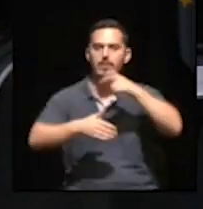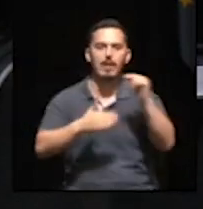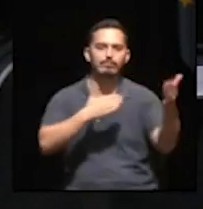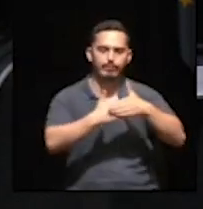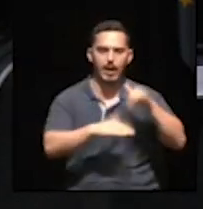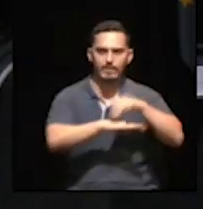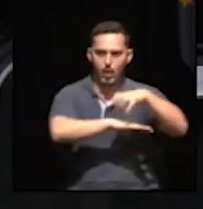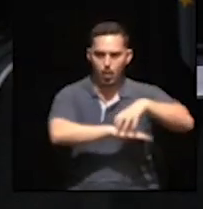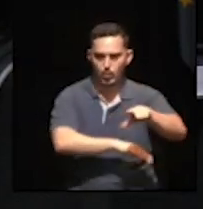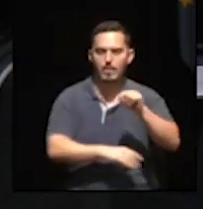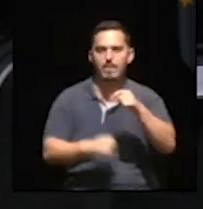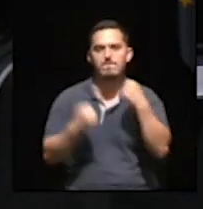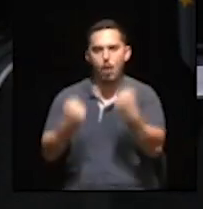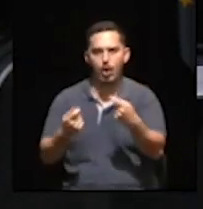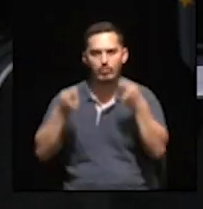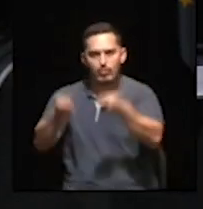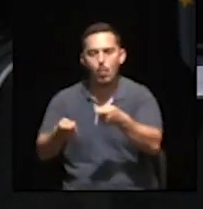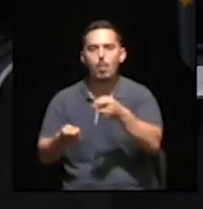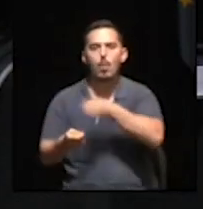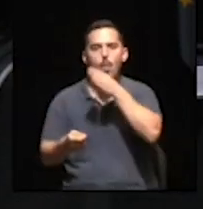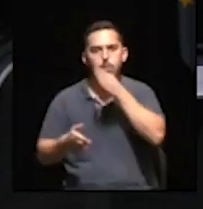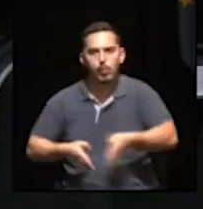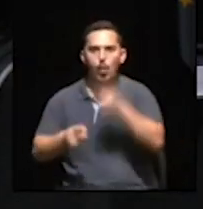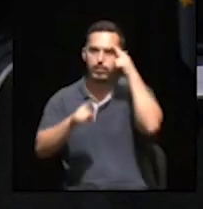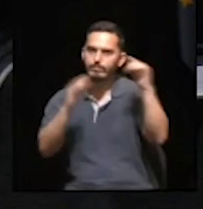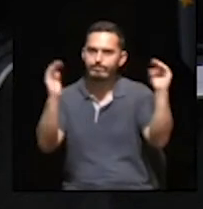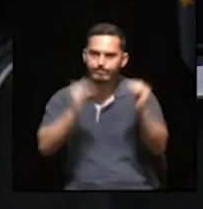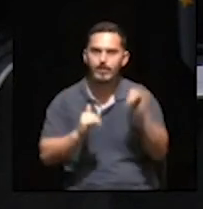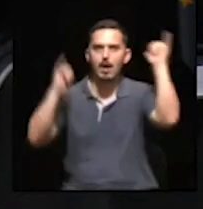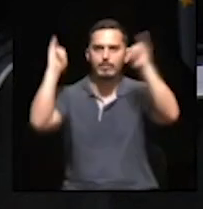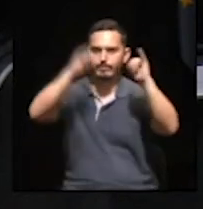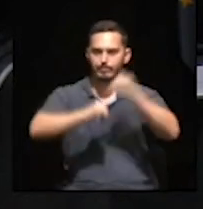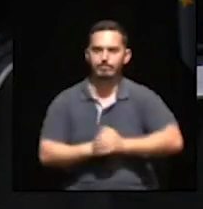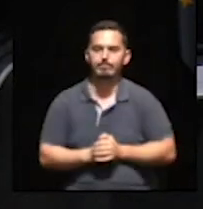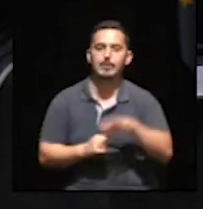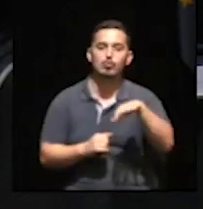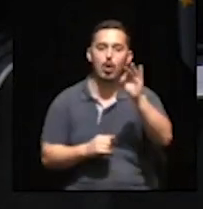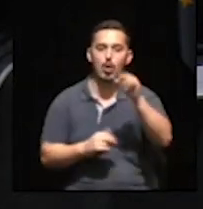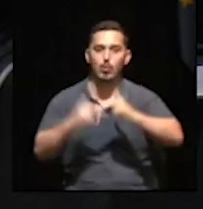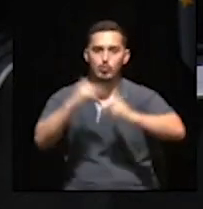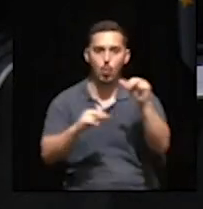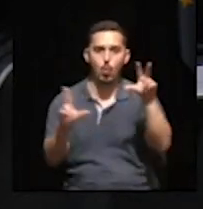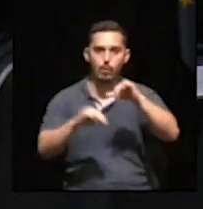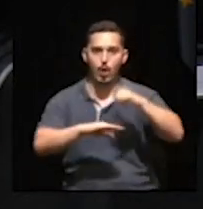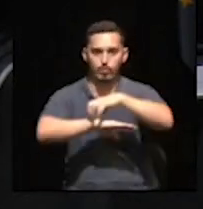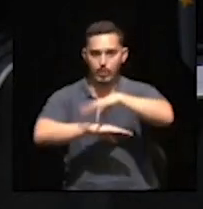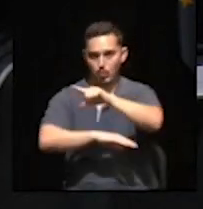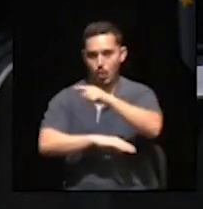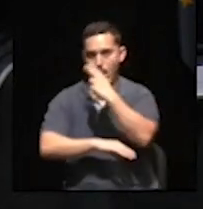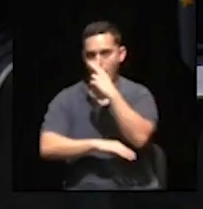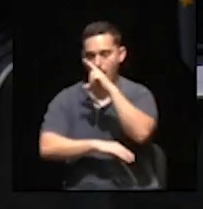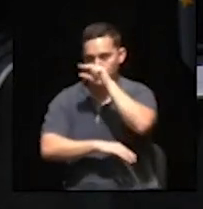do aeroporto Humberto Delgado e um forte investimento na ferrovia para reduzir o tráfego aéreo com escolha de construção do novo Aeroporto de Lisboa em